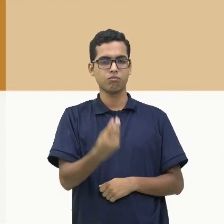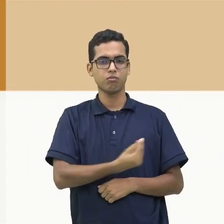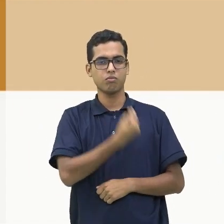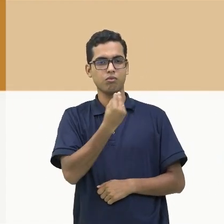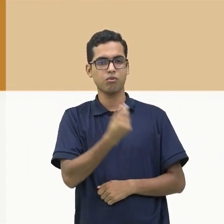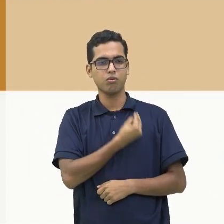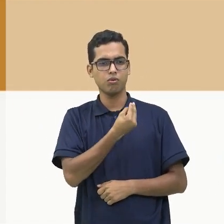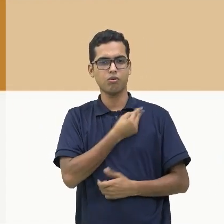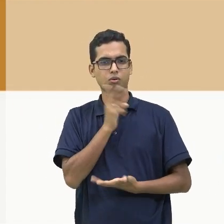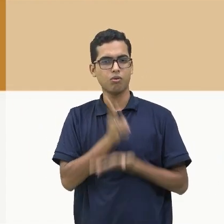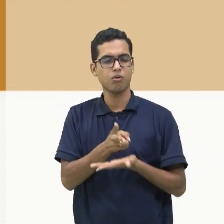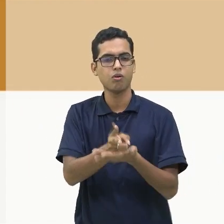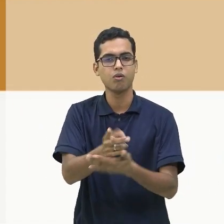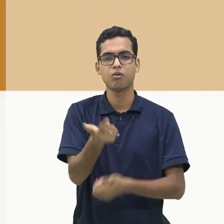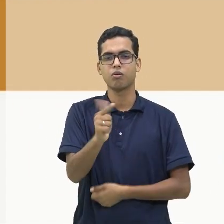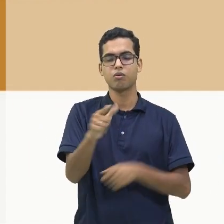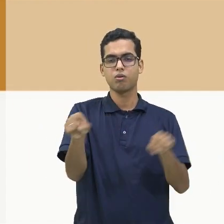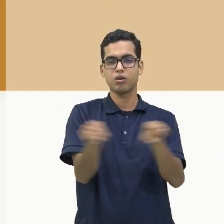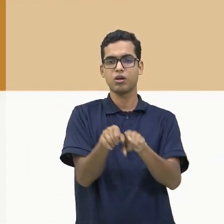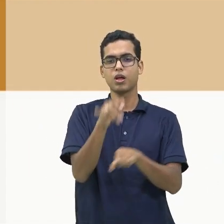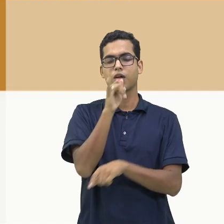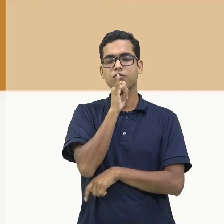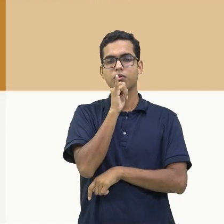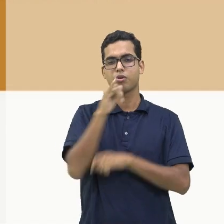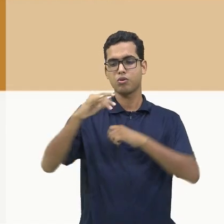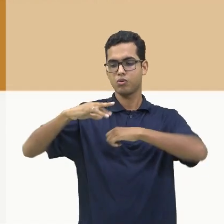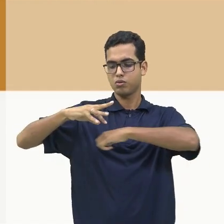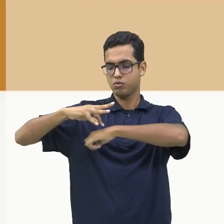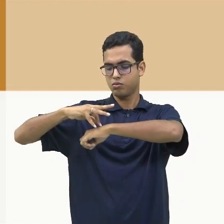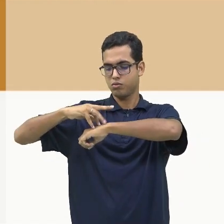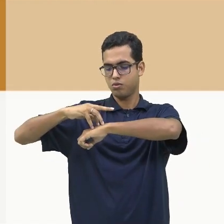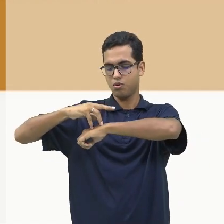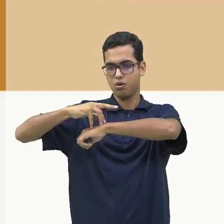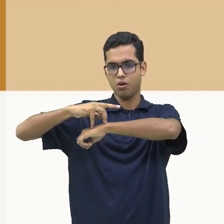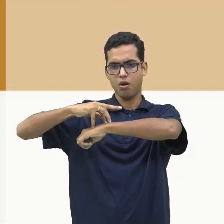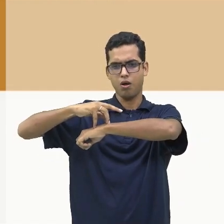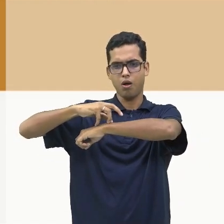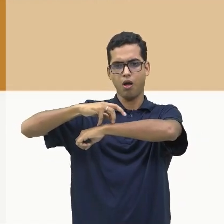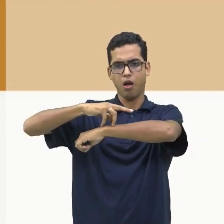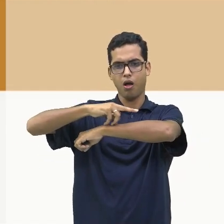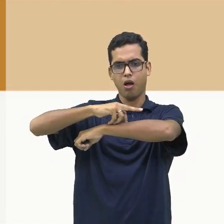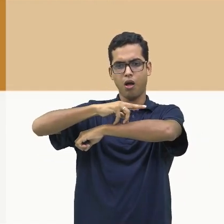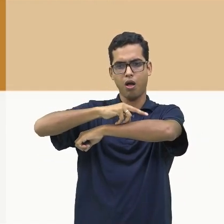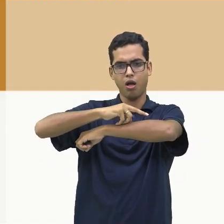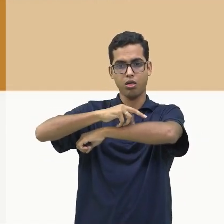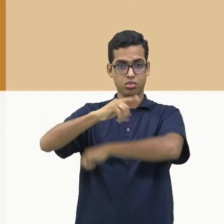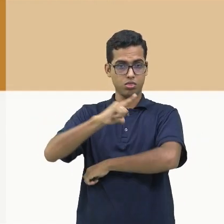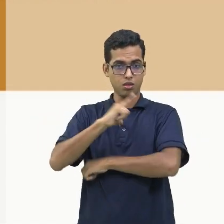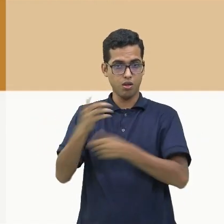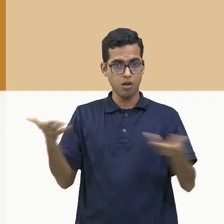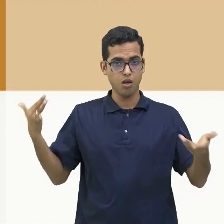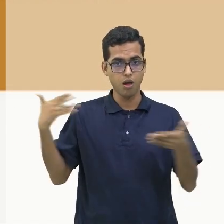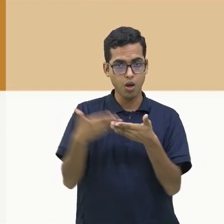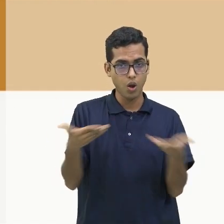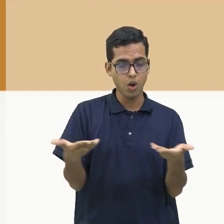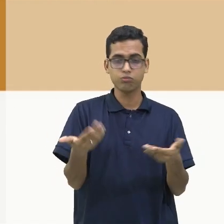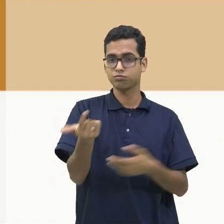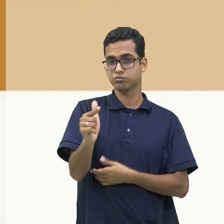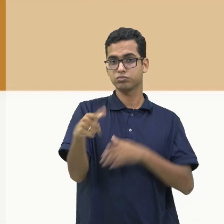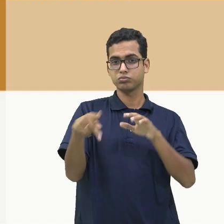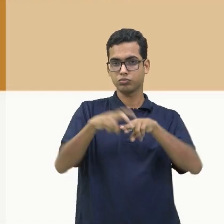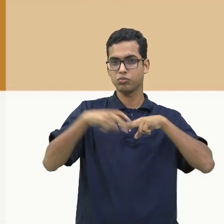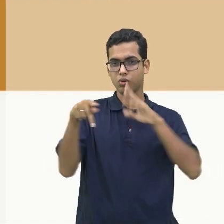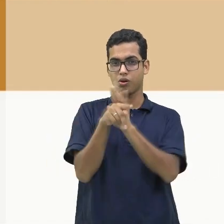Por exemplo, os dinossauros, eles já não existem mais, não é mesmo? Por conta de eventos naquele momento em